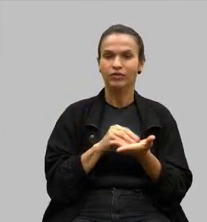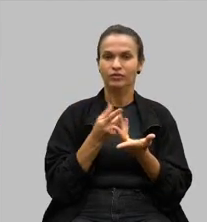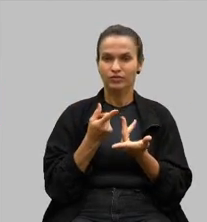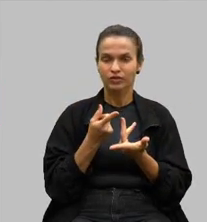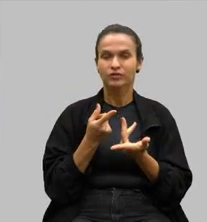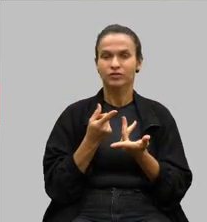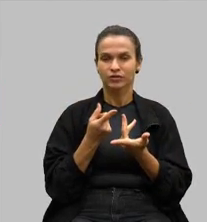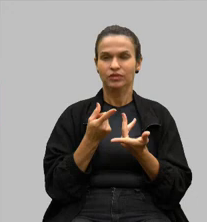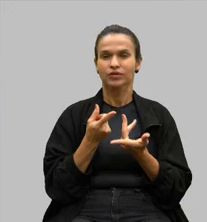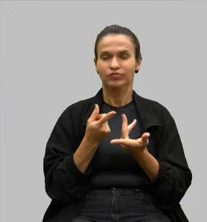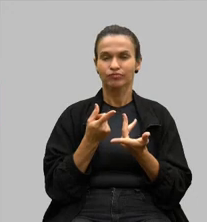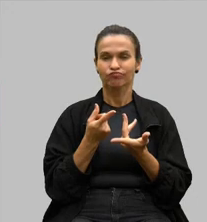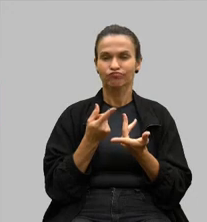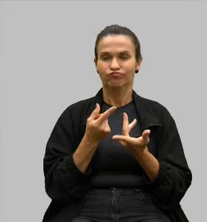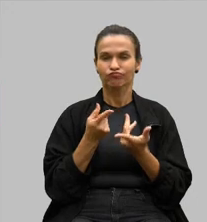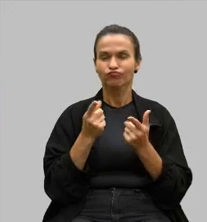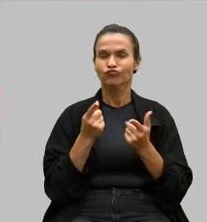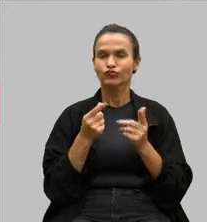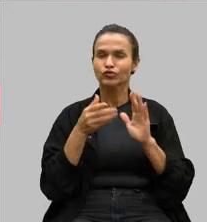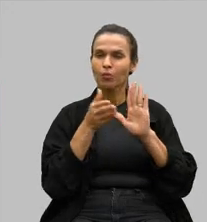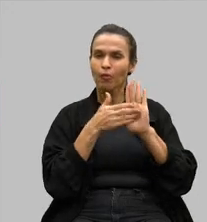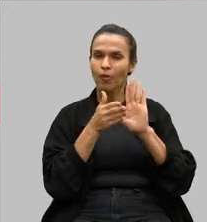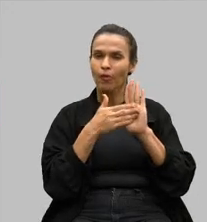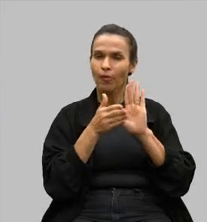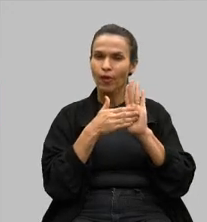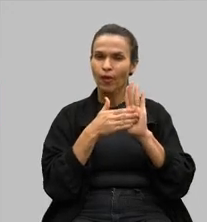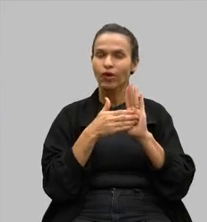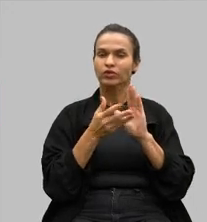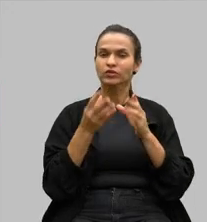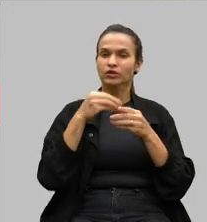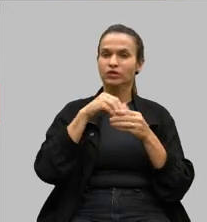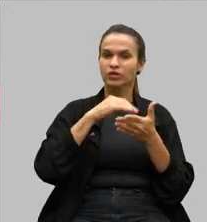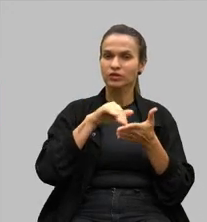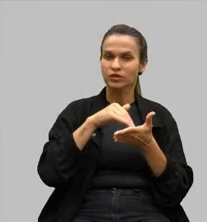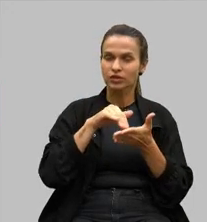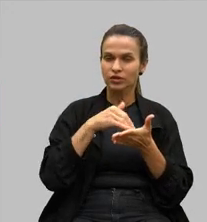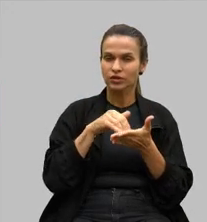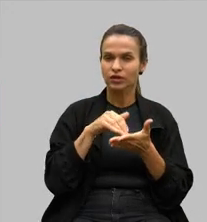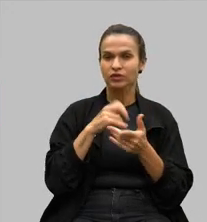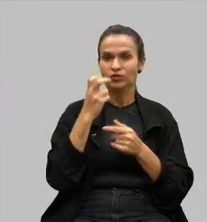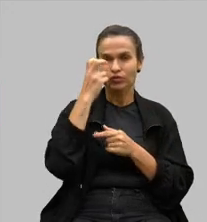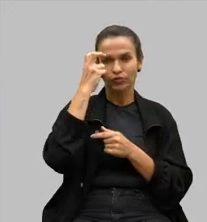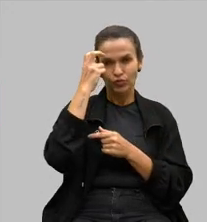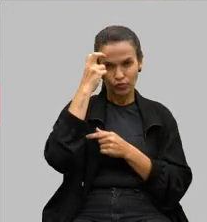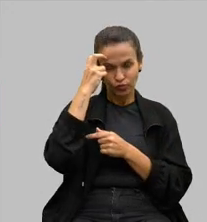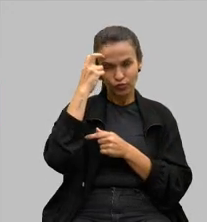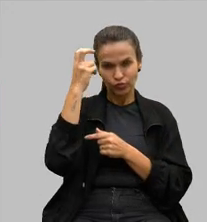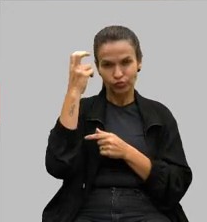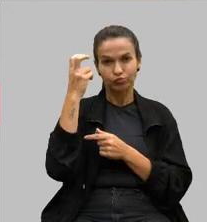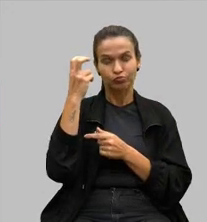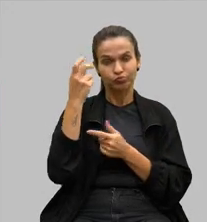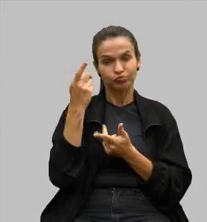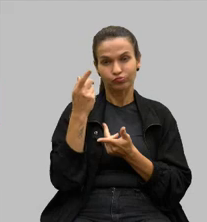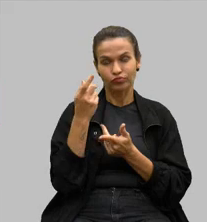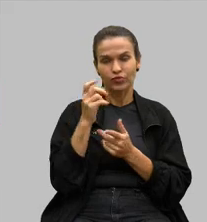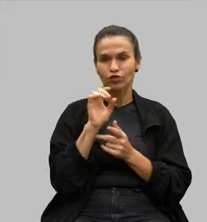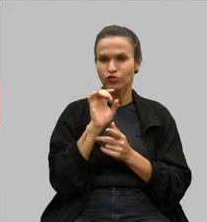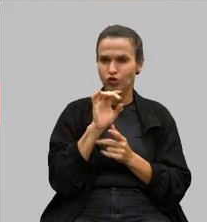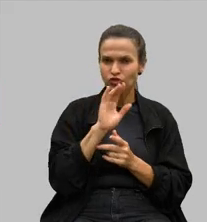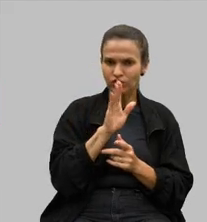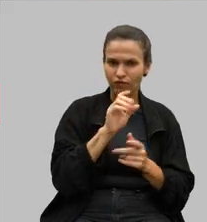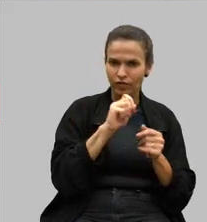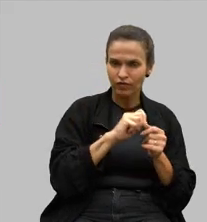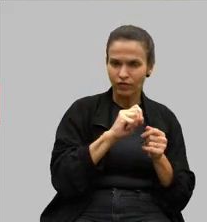na Secretaria de Cultura para dar conta do trabalho que a gente tem pela frente não só o que já foi feito